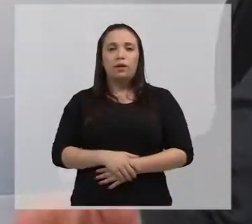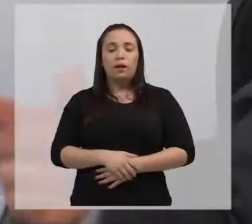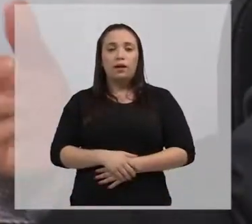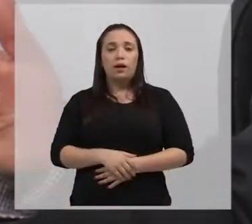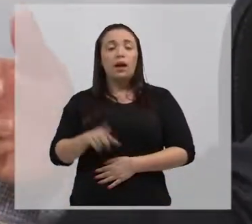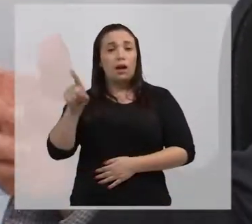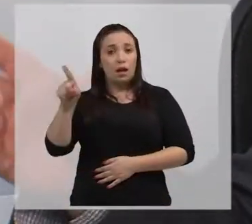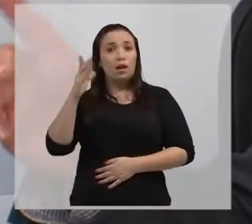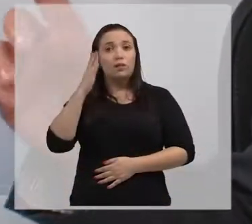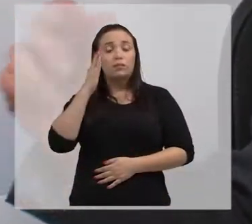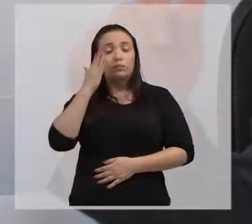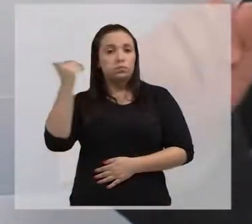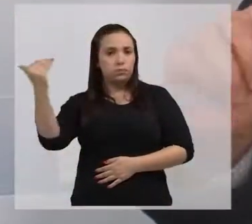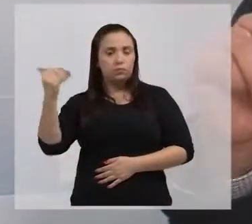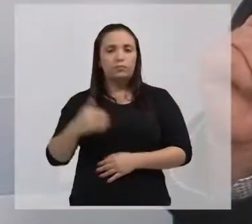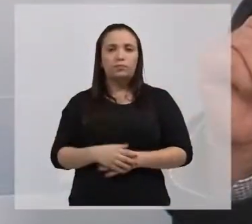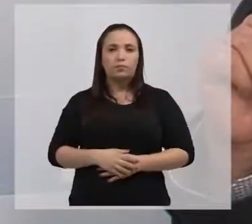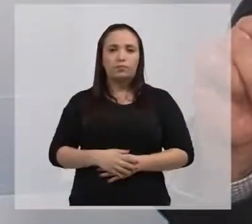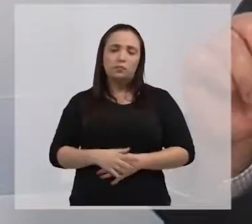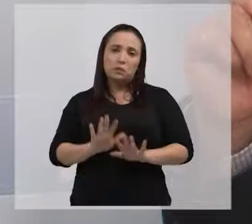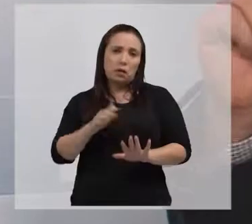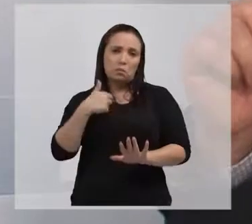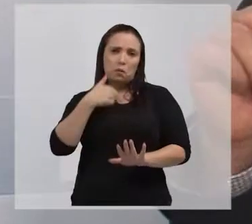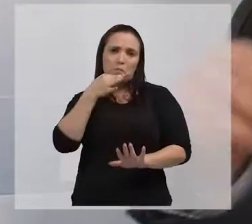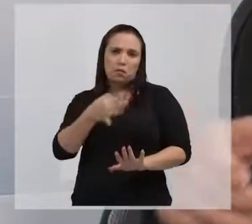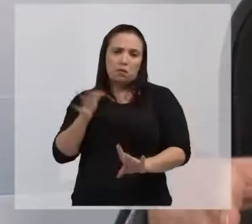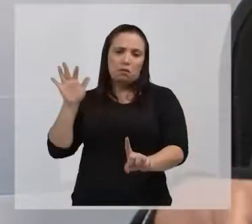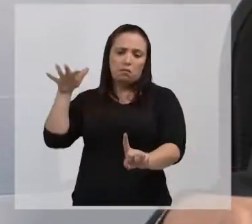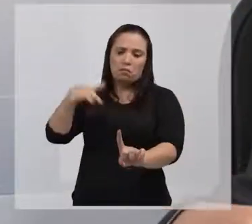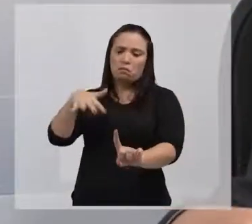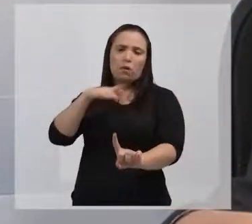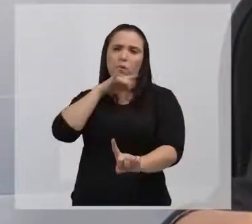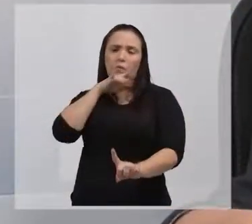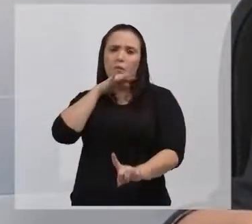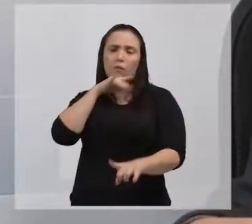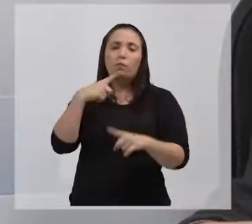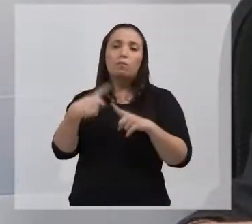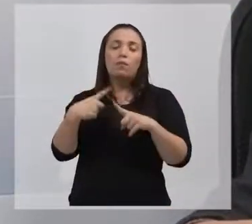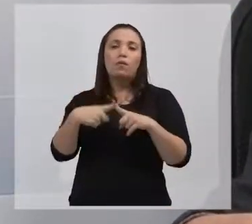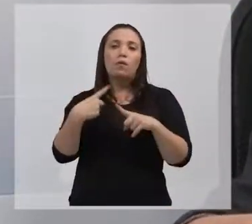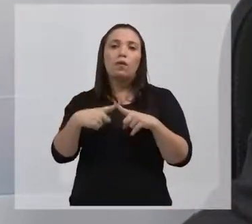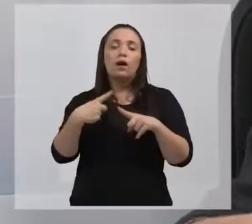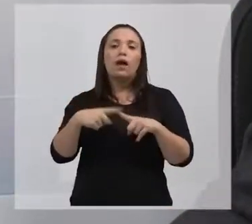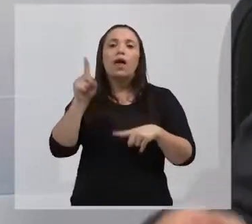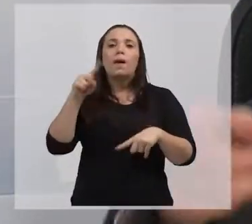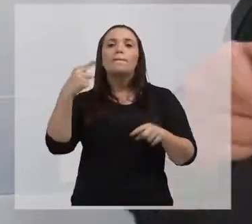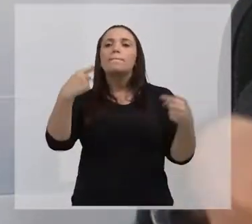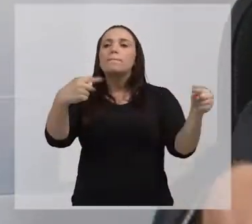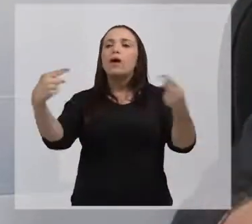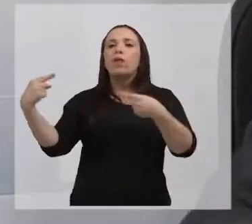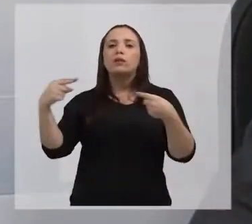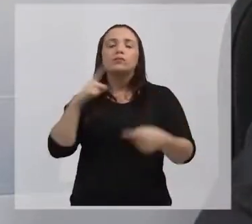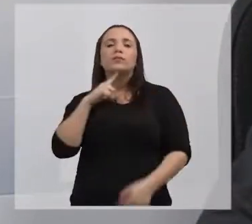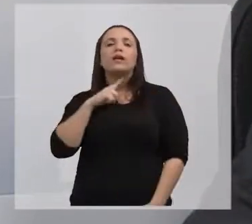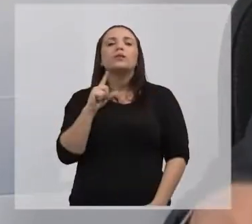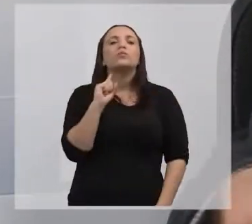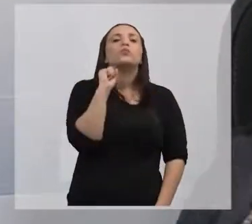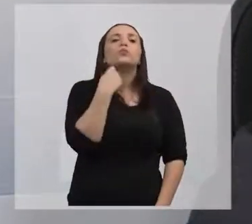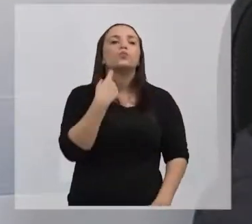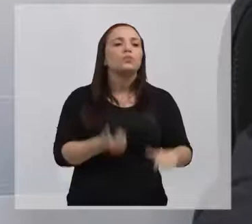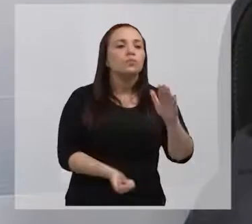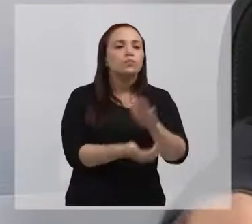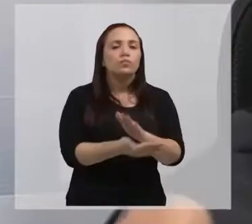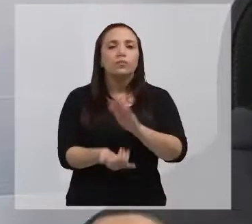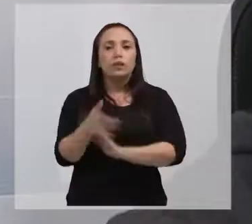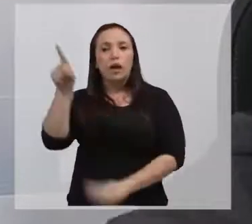conhecido, sinal. Negativamente na minha avaliação, porque o Cacai representa os interesses de vários políticos que hoje respondem, tanto